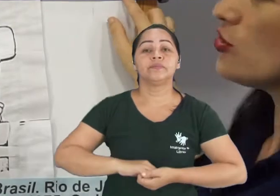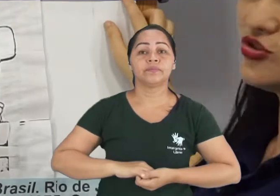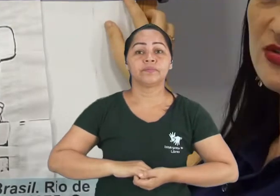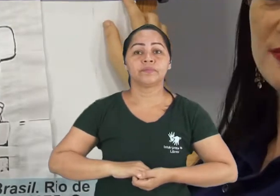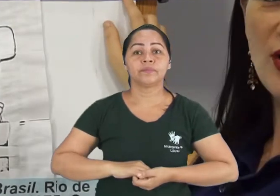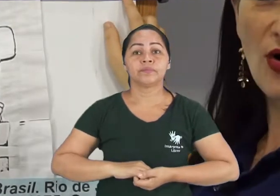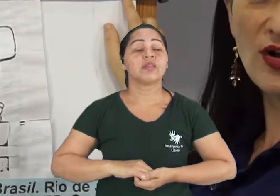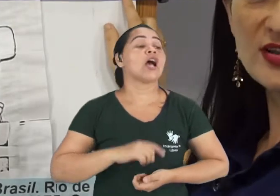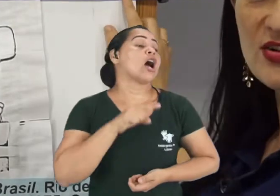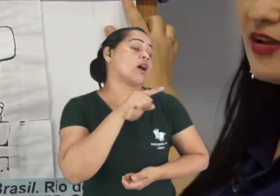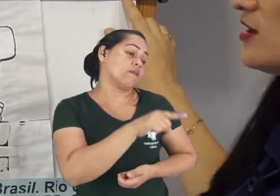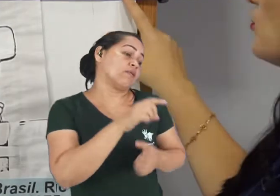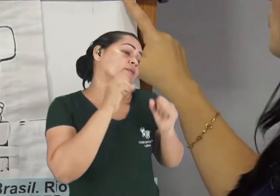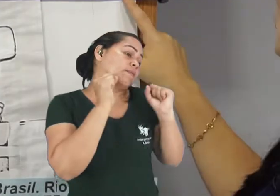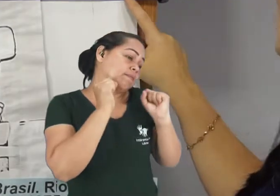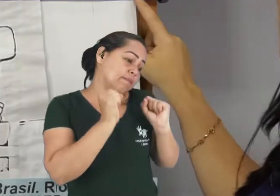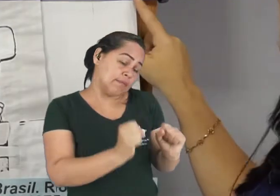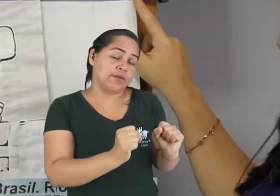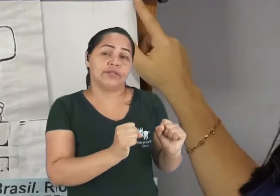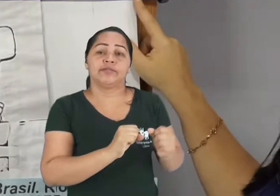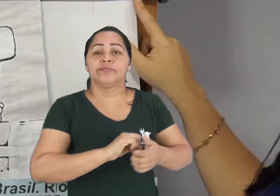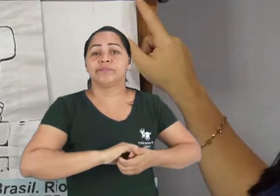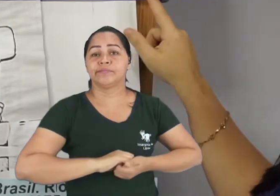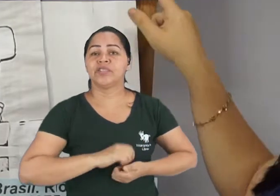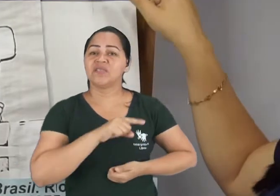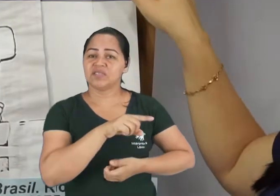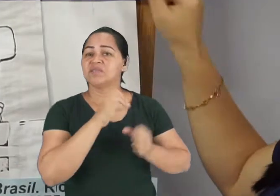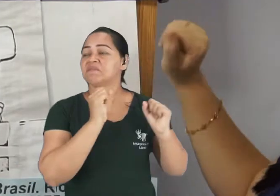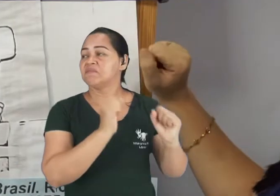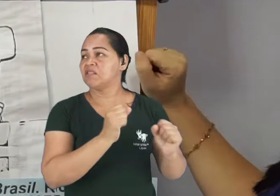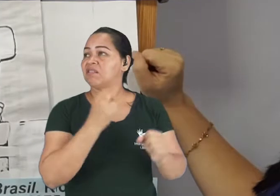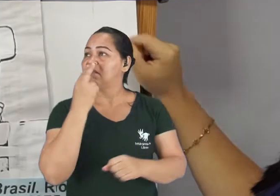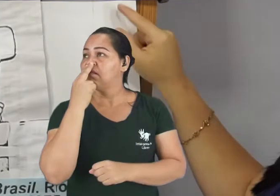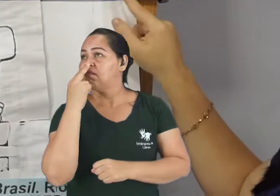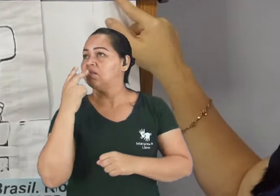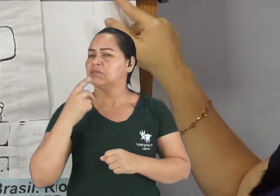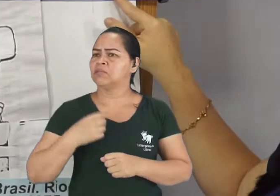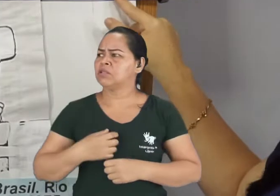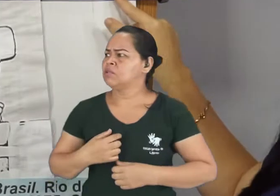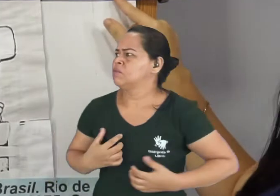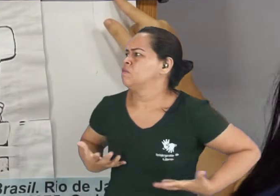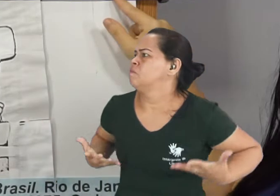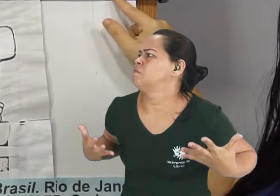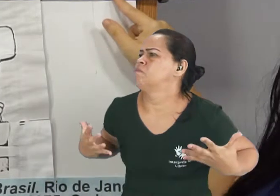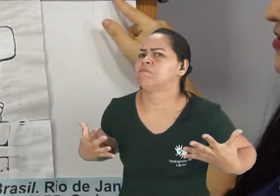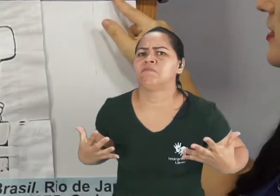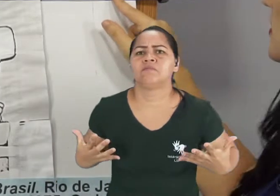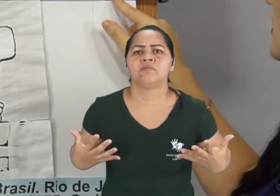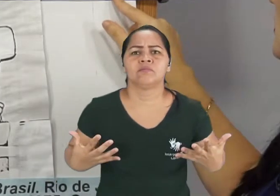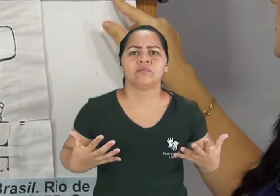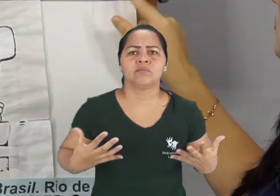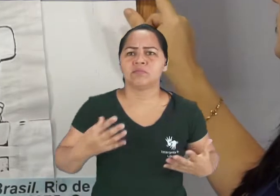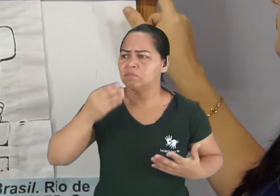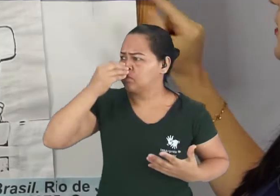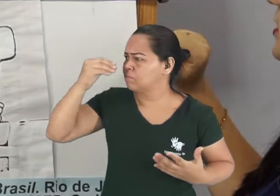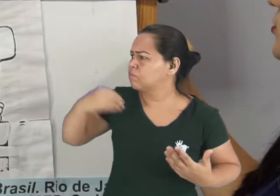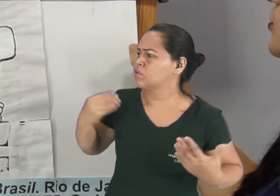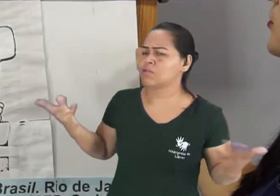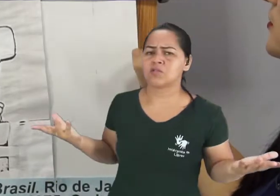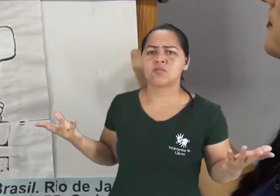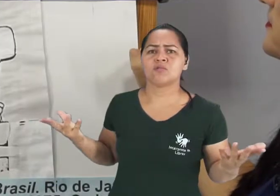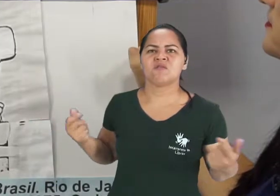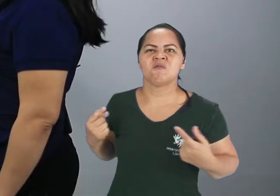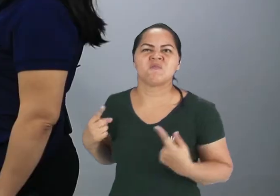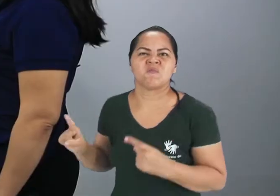você pode. Olha só o que ela colocou aqui. Ah, você pode. Ele já ficou bravo, porque ela nem ligou, porque foi